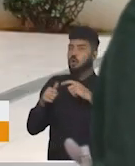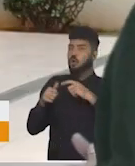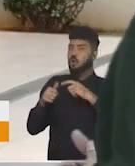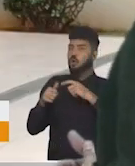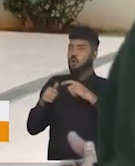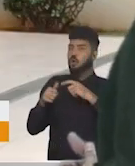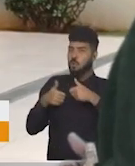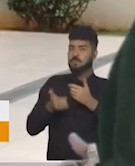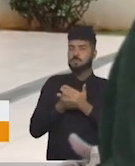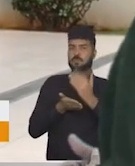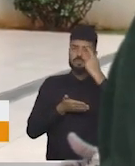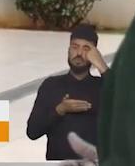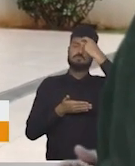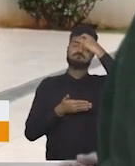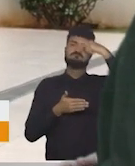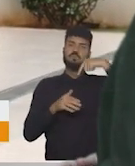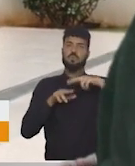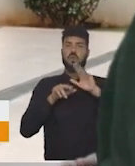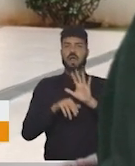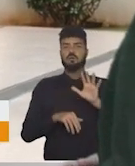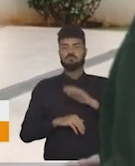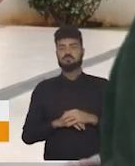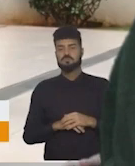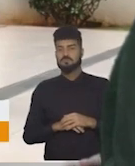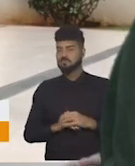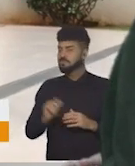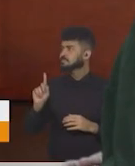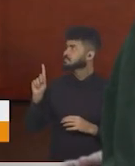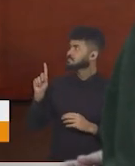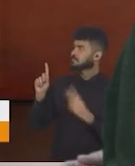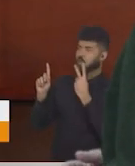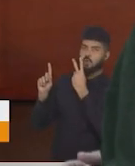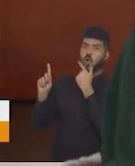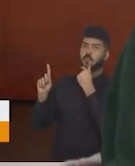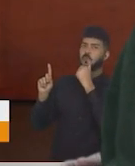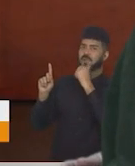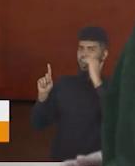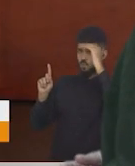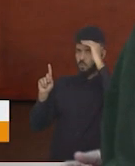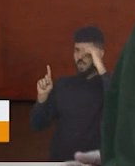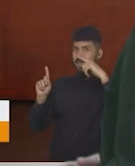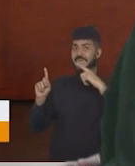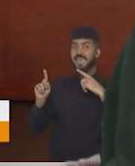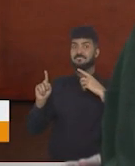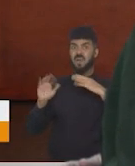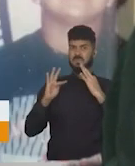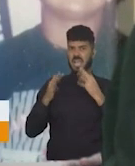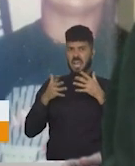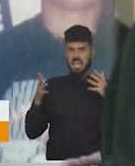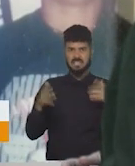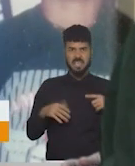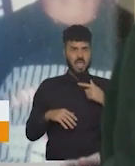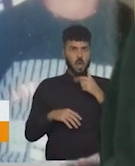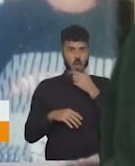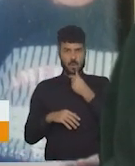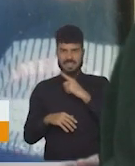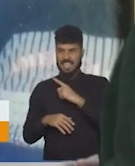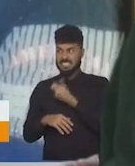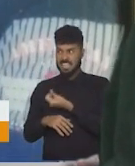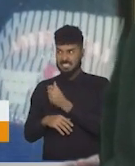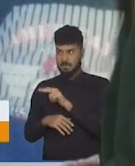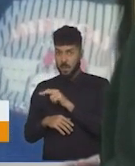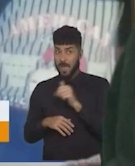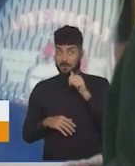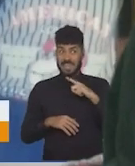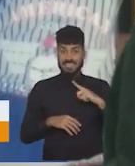bastante interessante. O James e a Socorro vêm de uma família grande, ele com 6 irmãos e ela com 8. Mas por causa das